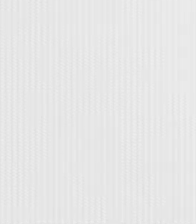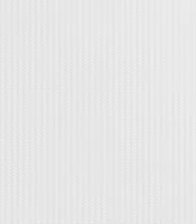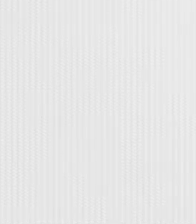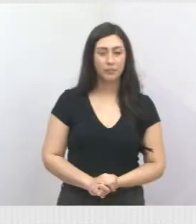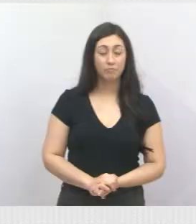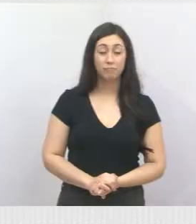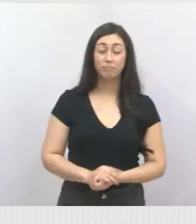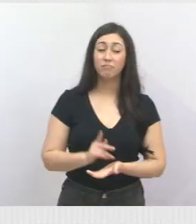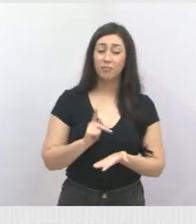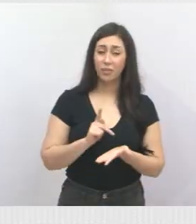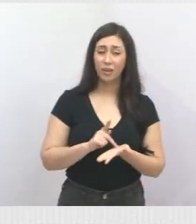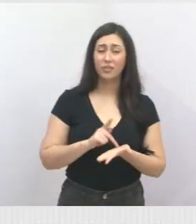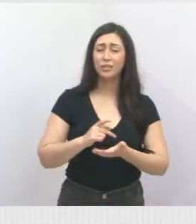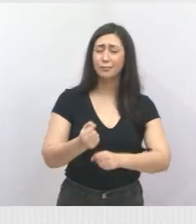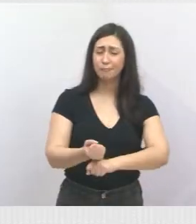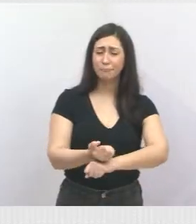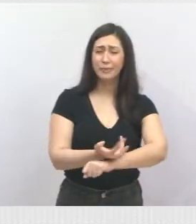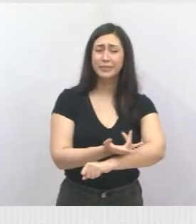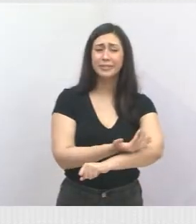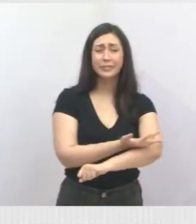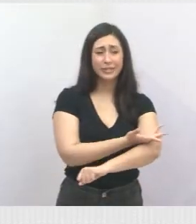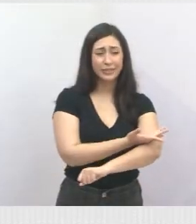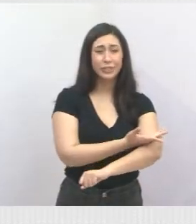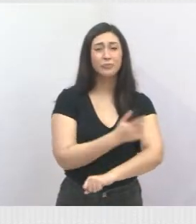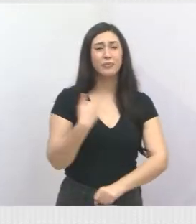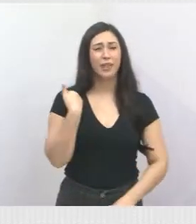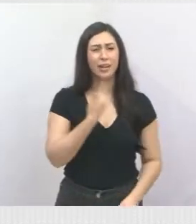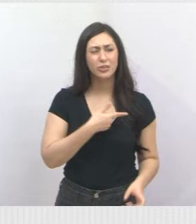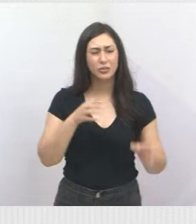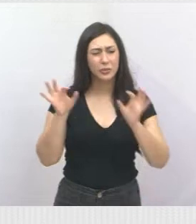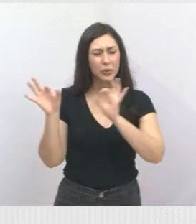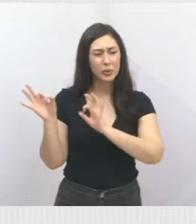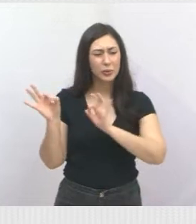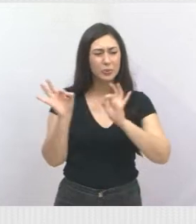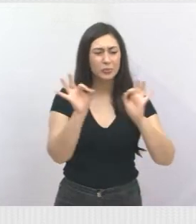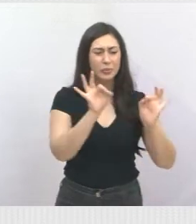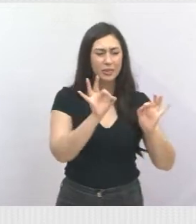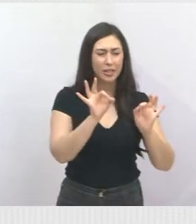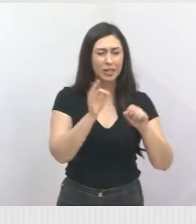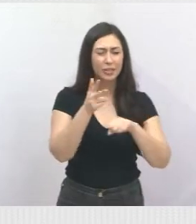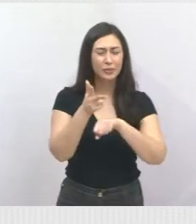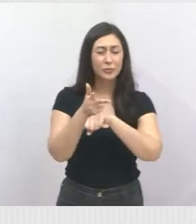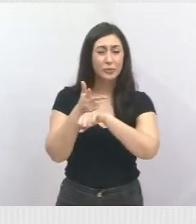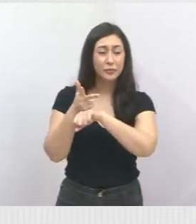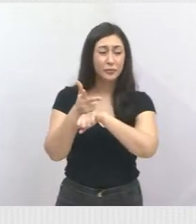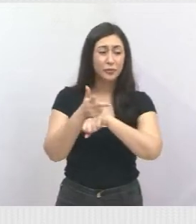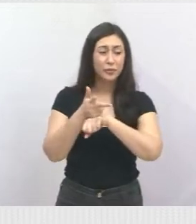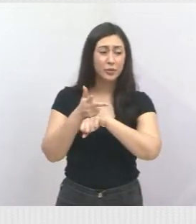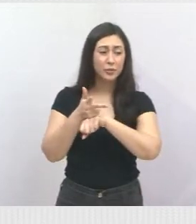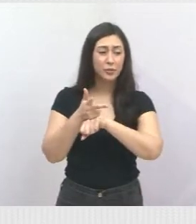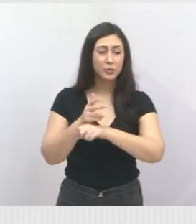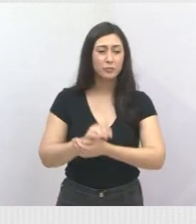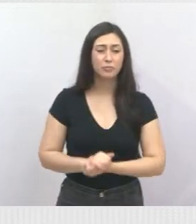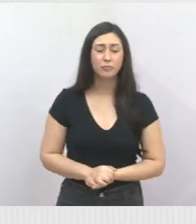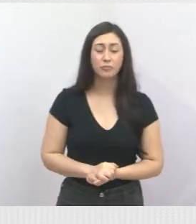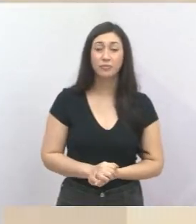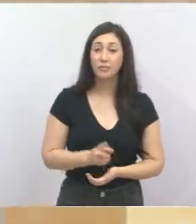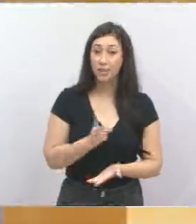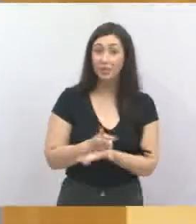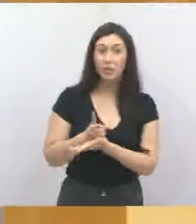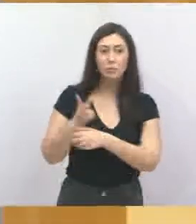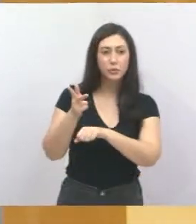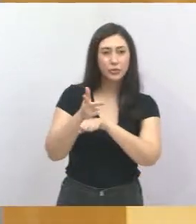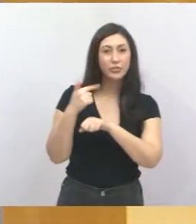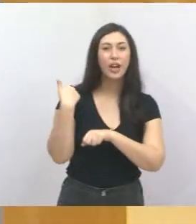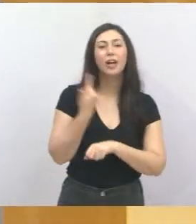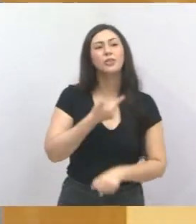É realmente muito emocionante, né, a gente acompanhar esse vídeo, e até pelo vídeo a gente